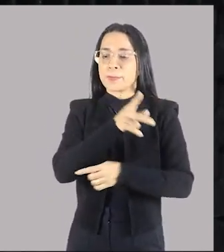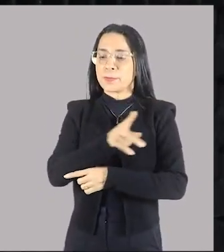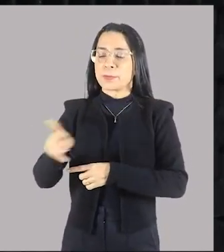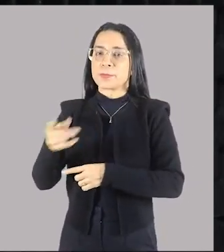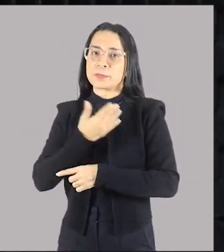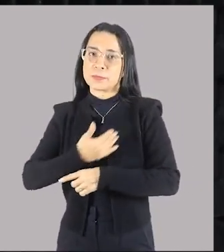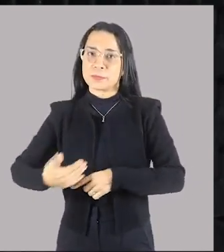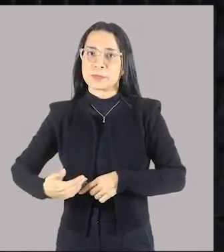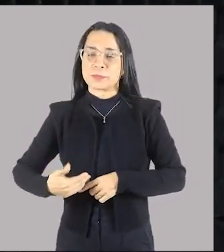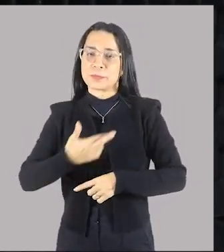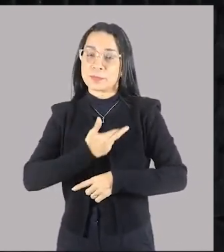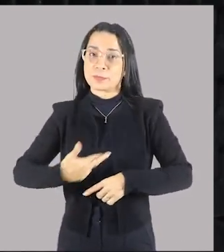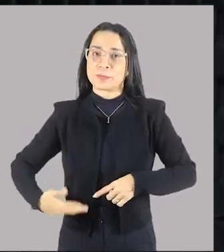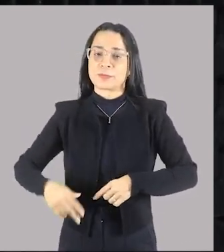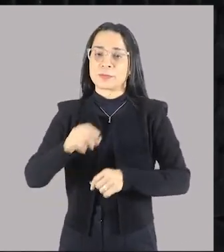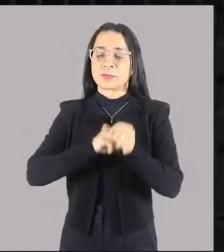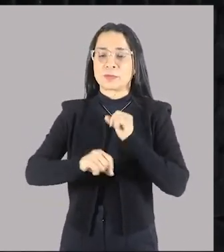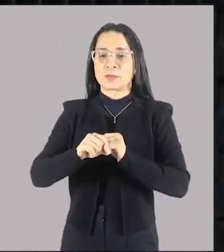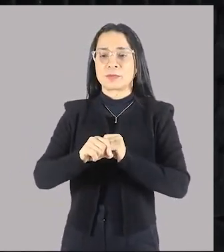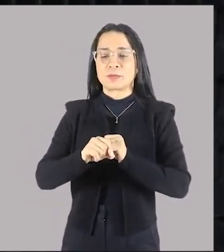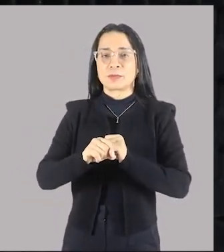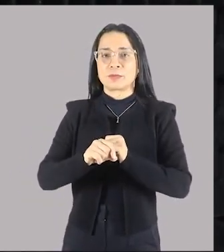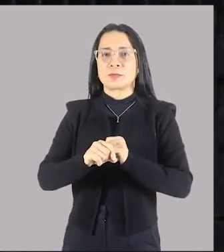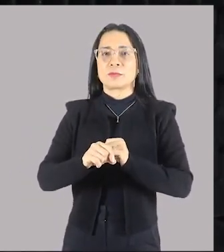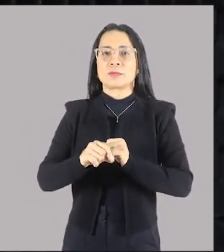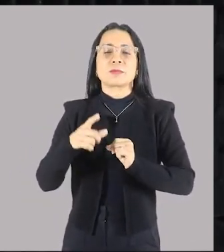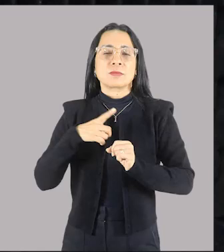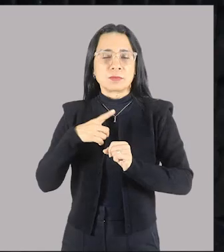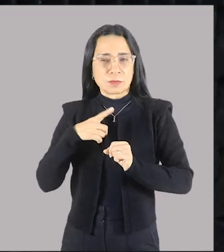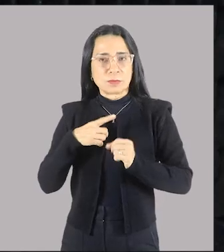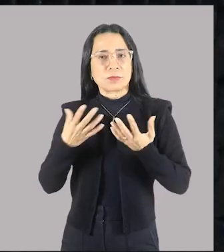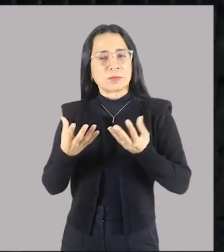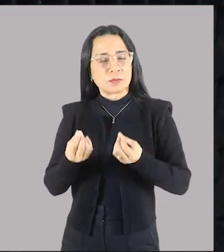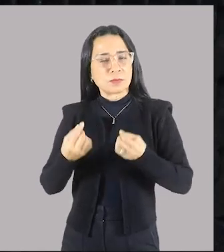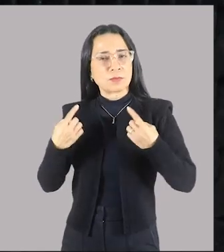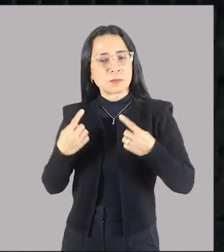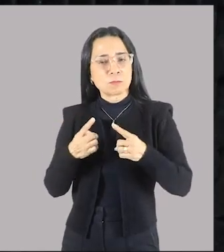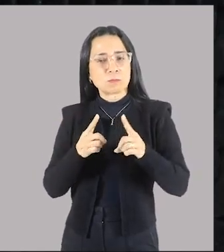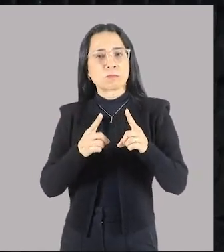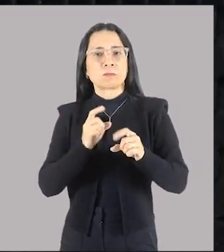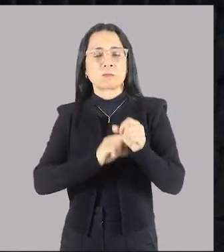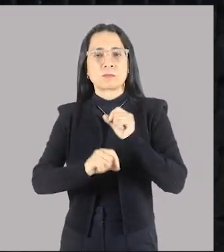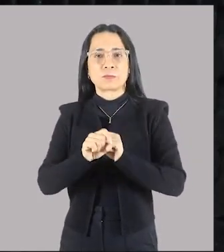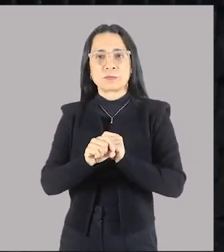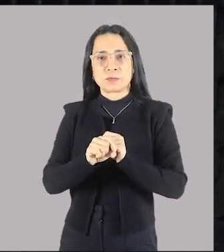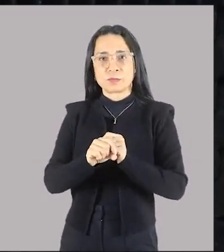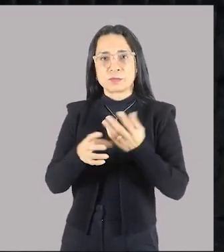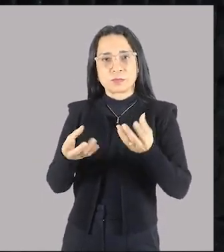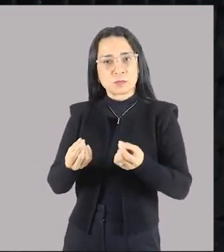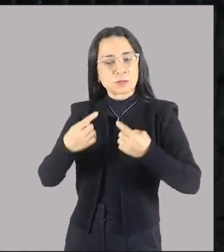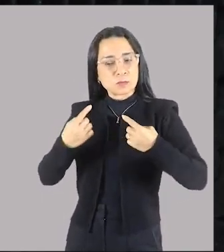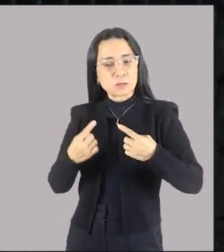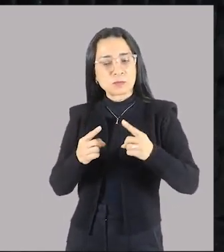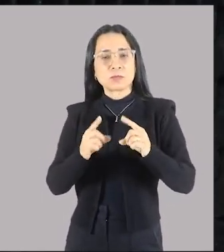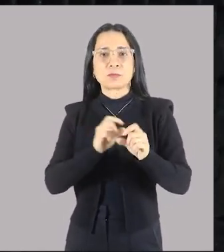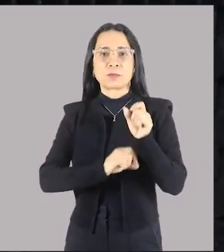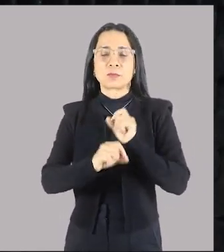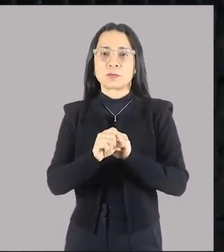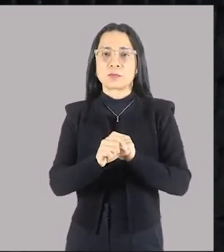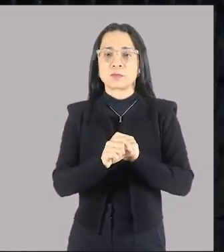ele é um governo que ele tem por à frente muitos desafios. Nós temos muitos desafios,